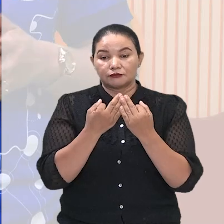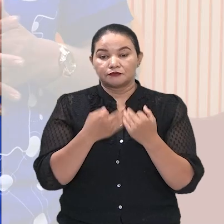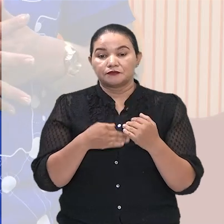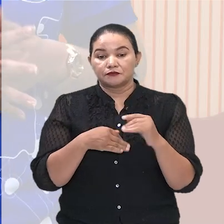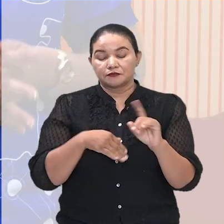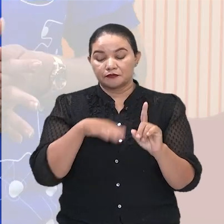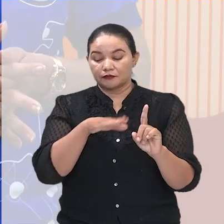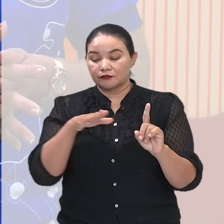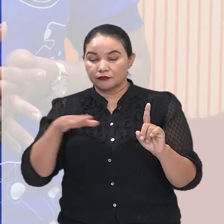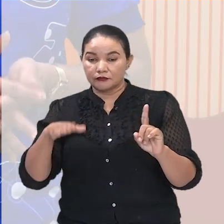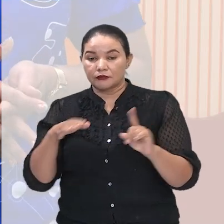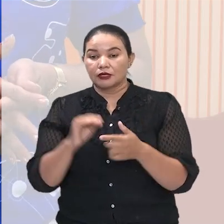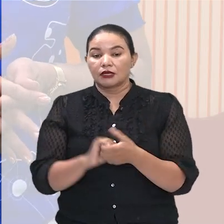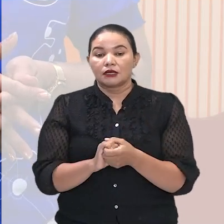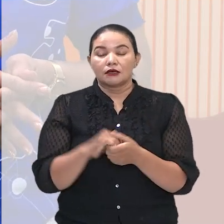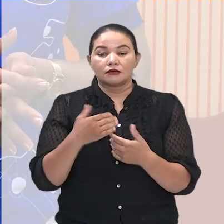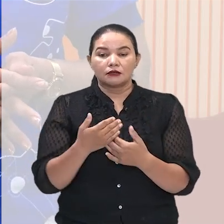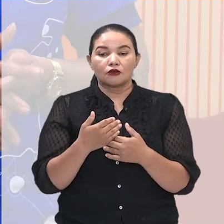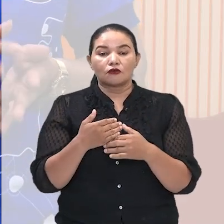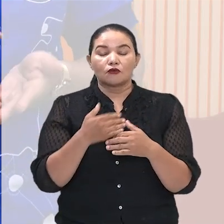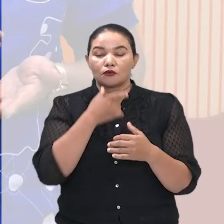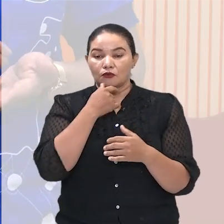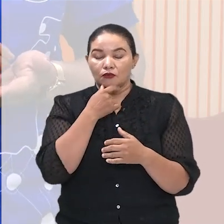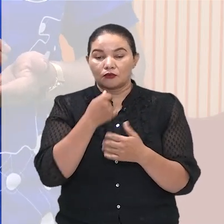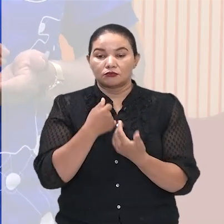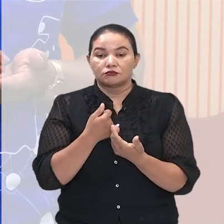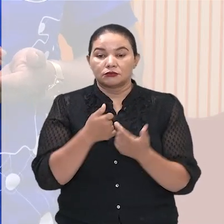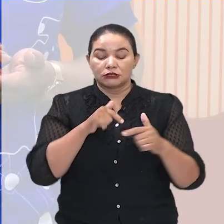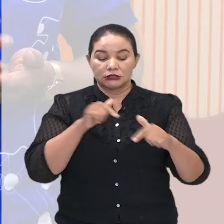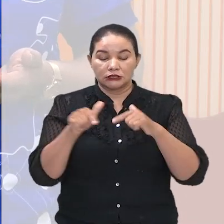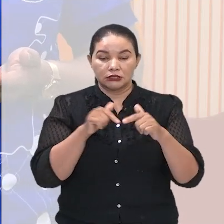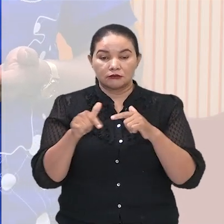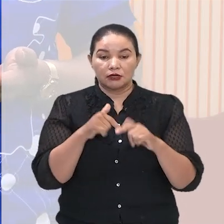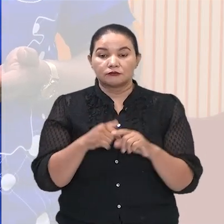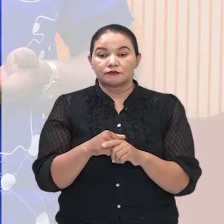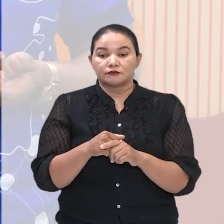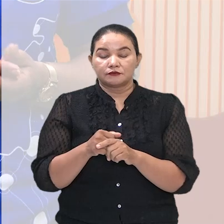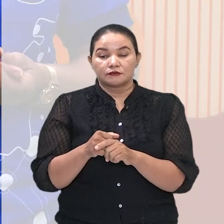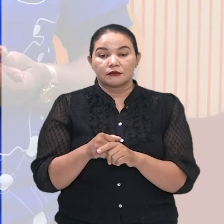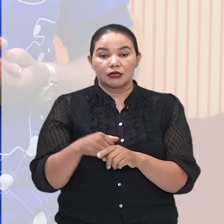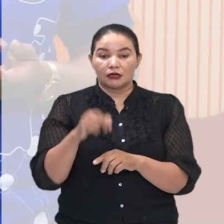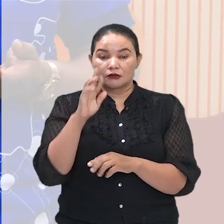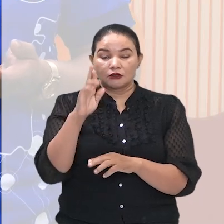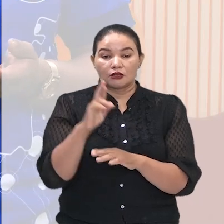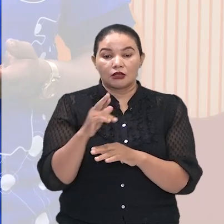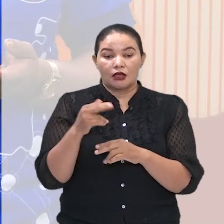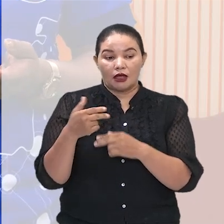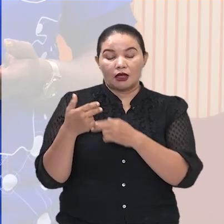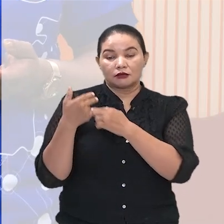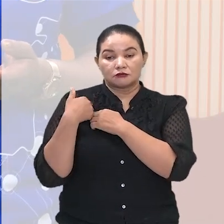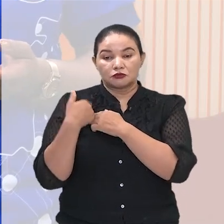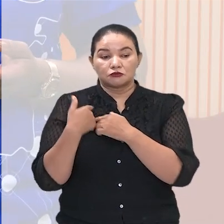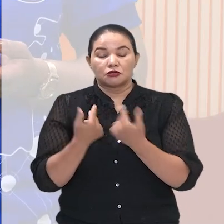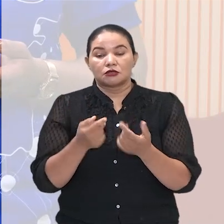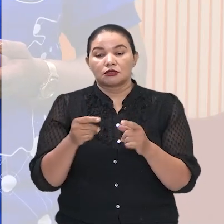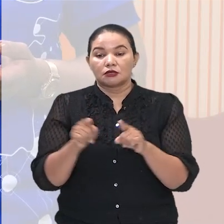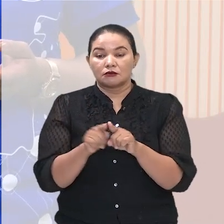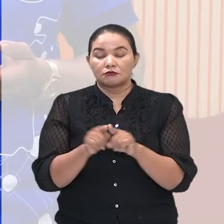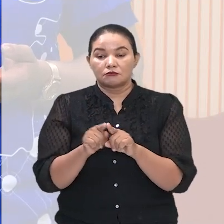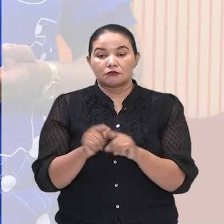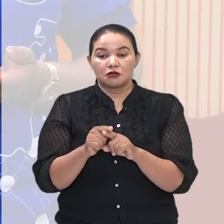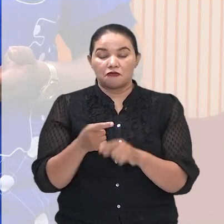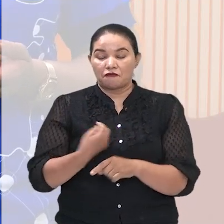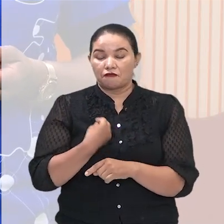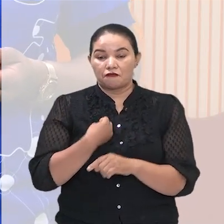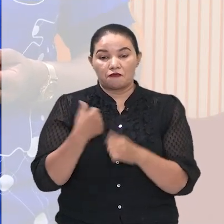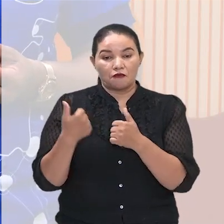Então, o funcionário público e sua família estão em uma posição de destaque e conforto, enquanto os escravizados que estão atrás